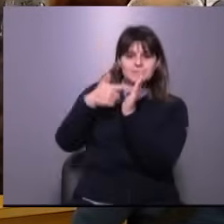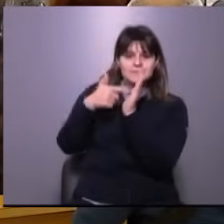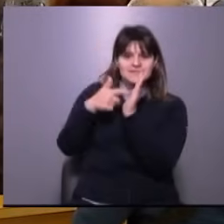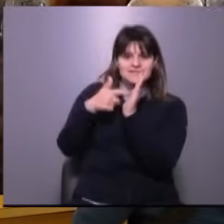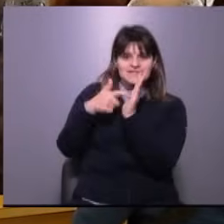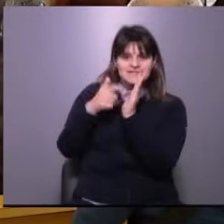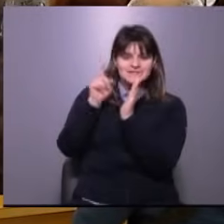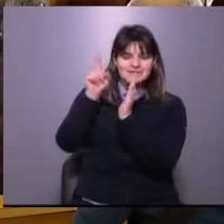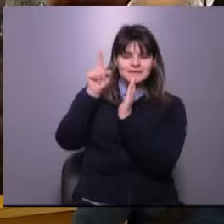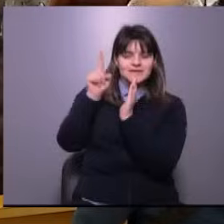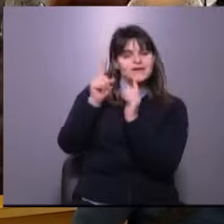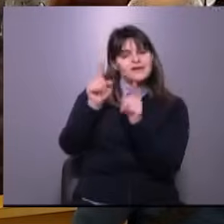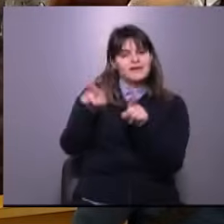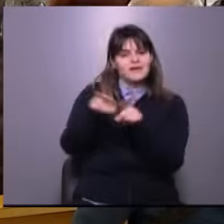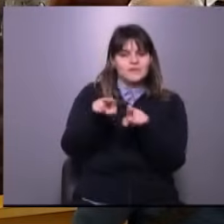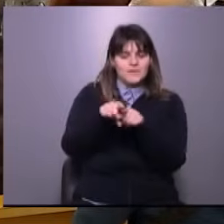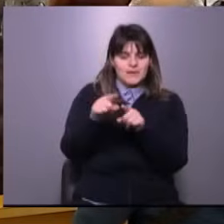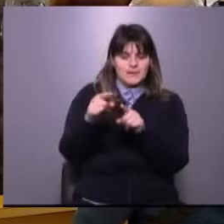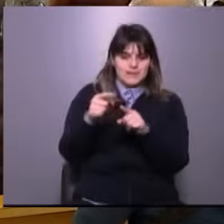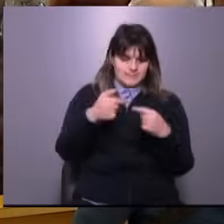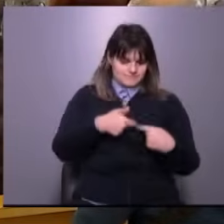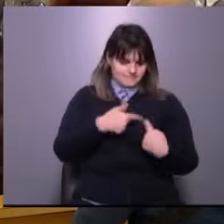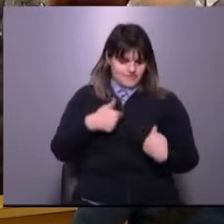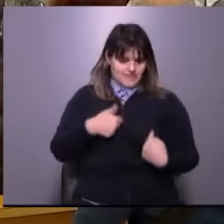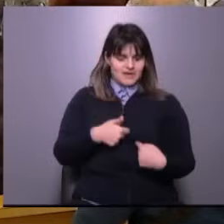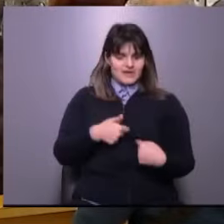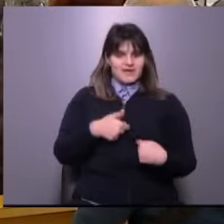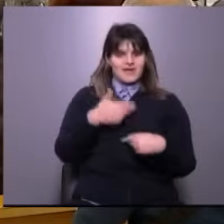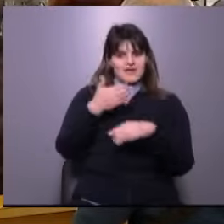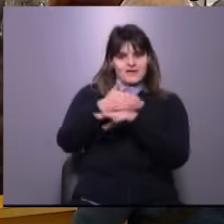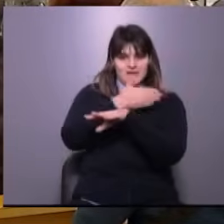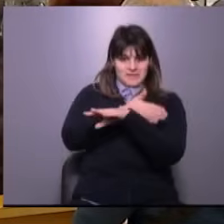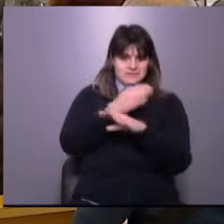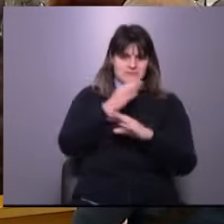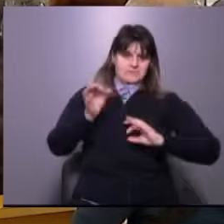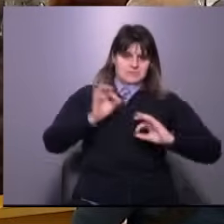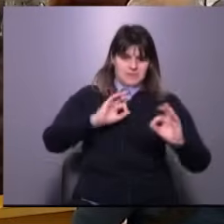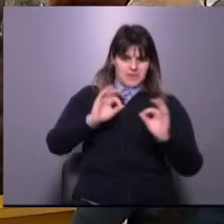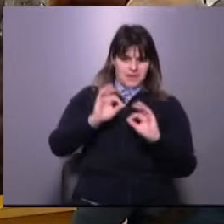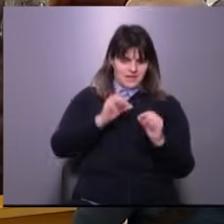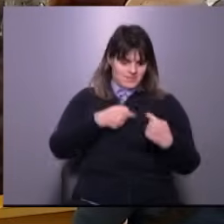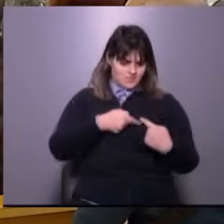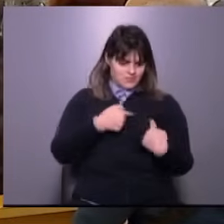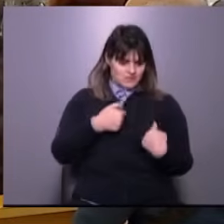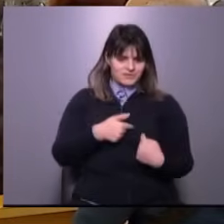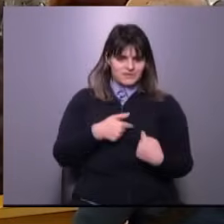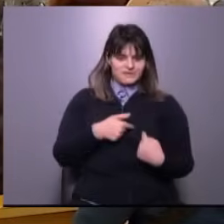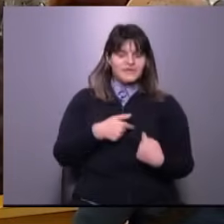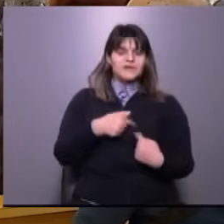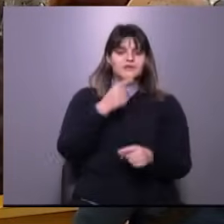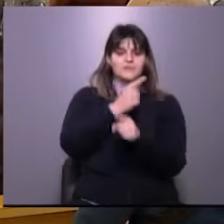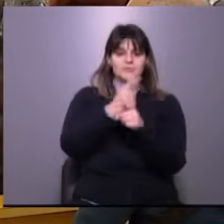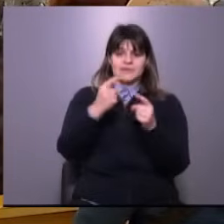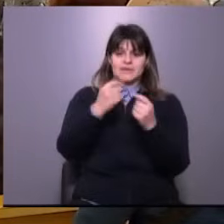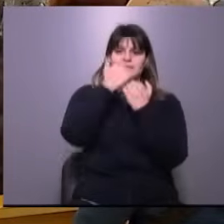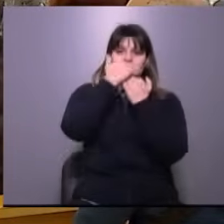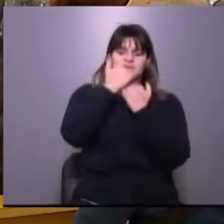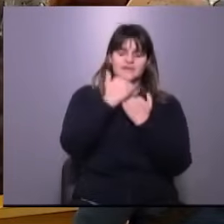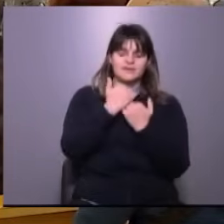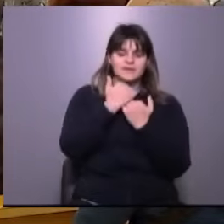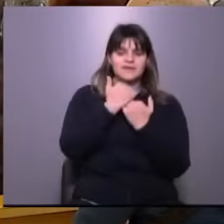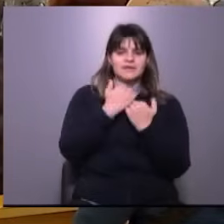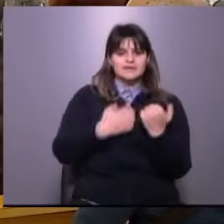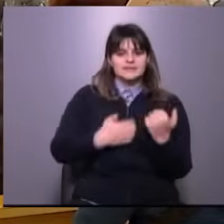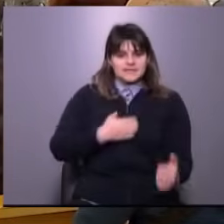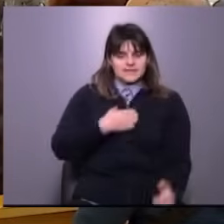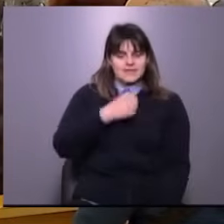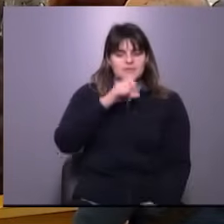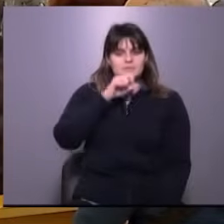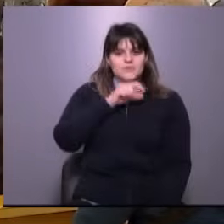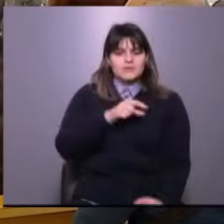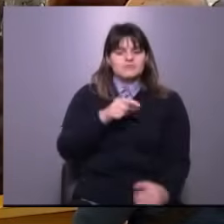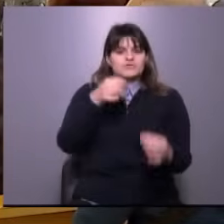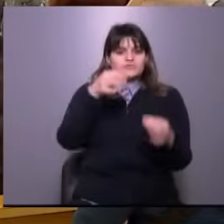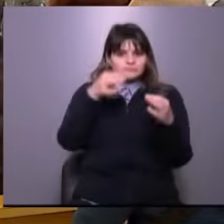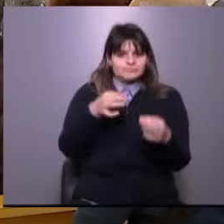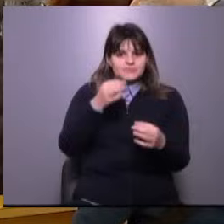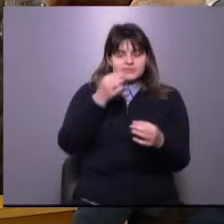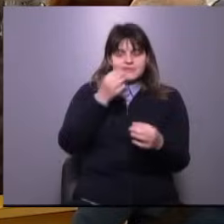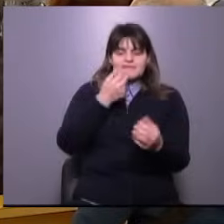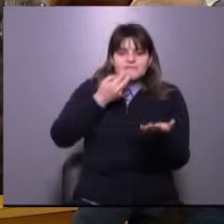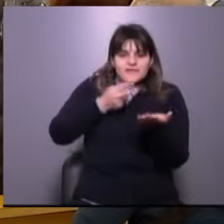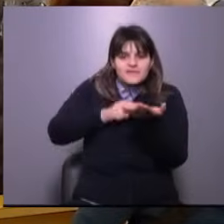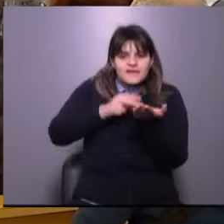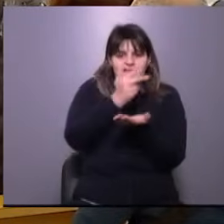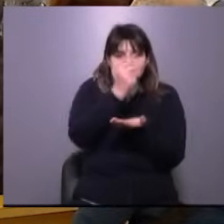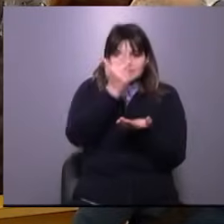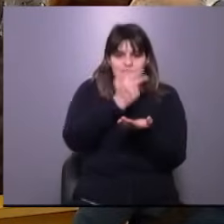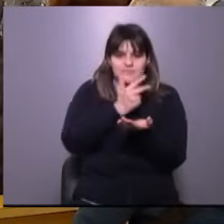para chegar, então é preciso preparar o coração para o acolher. Só podemos experimentar esta alegria verdadeiramente,